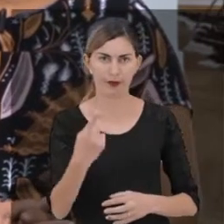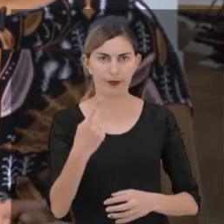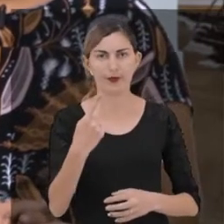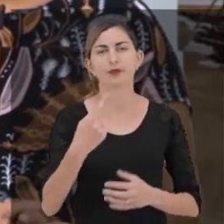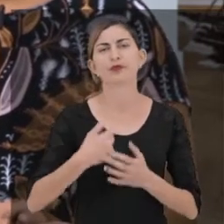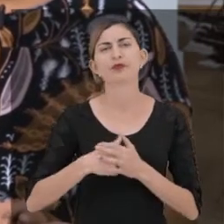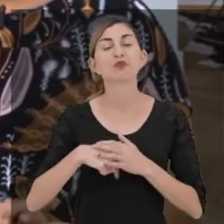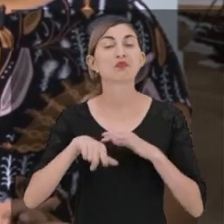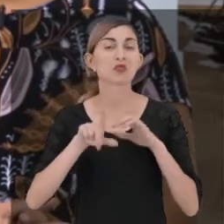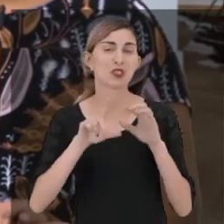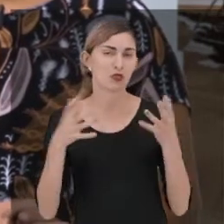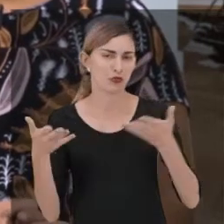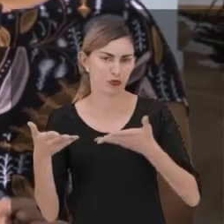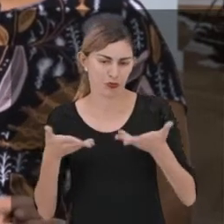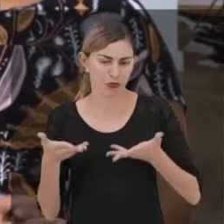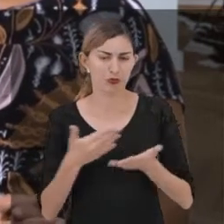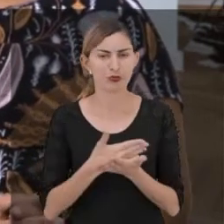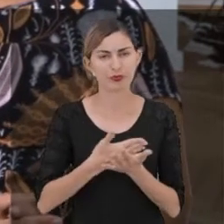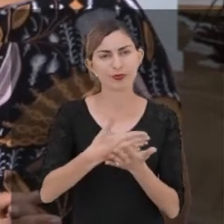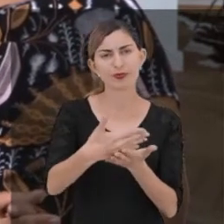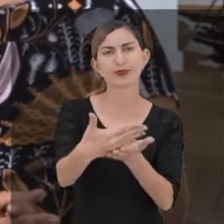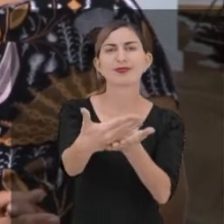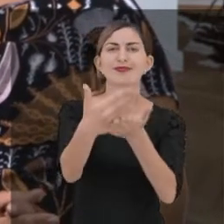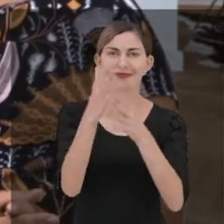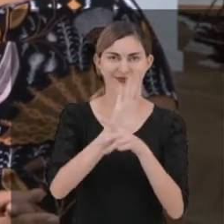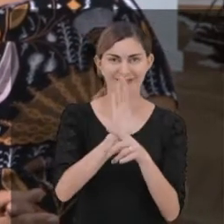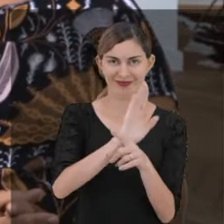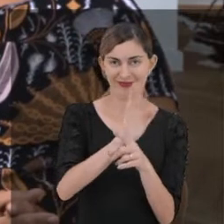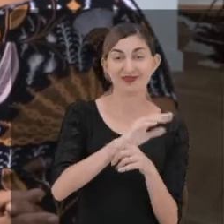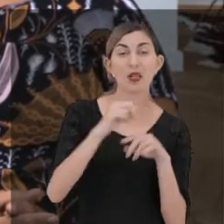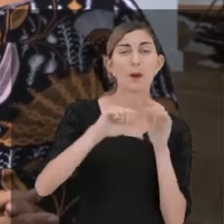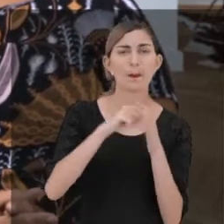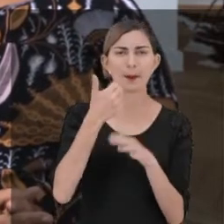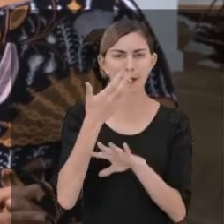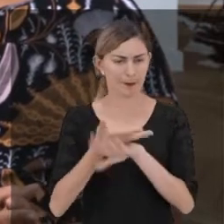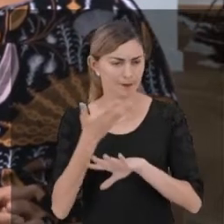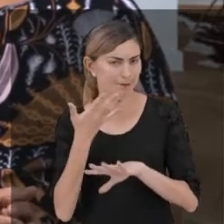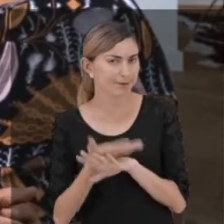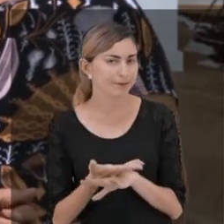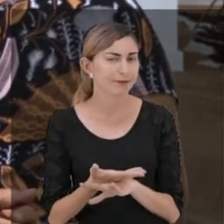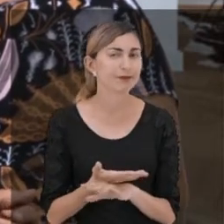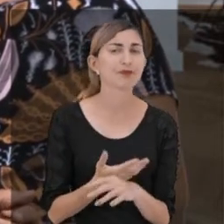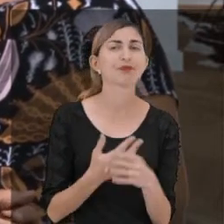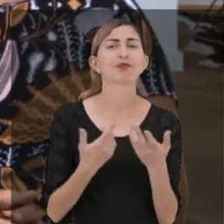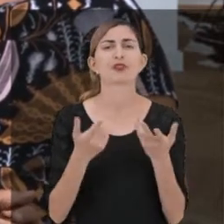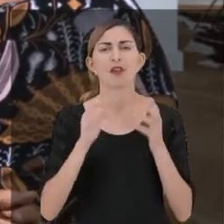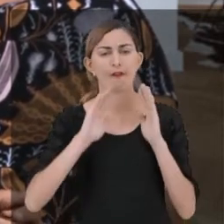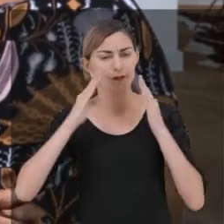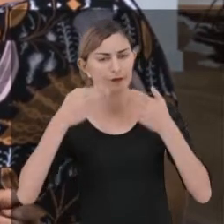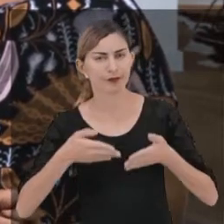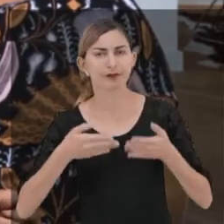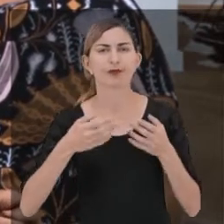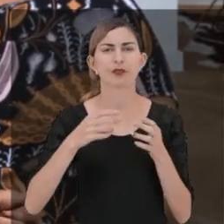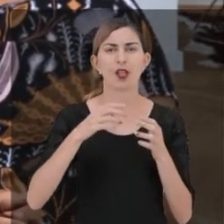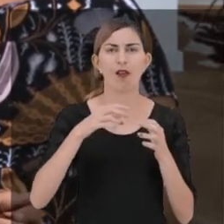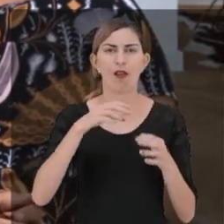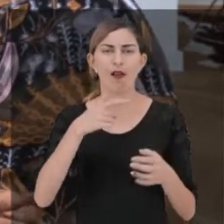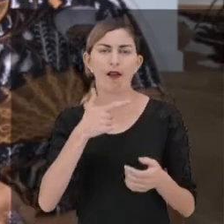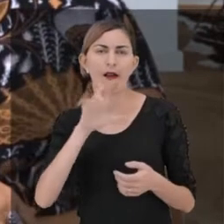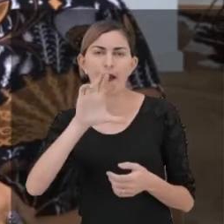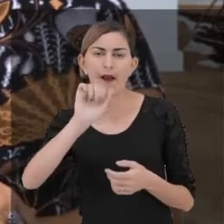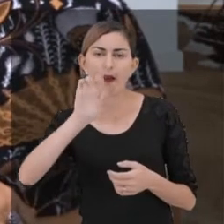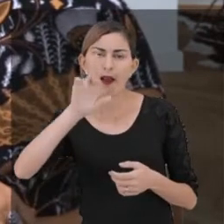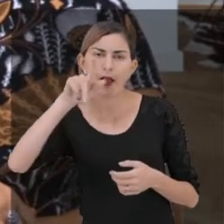humanos e estamos iniciando hoje a videoaula da primeira competência referente a cargos e